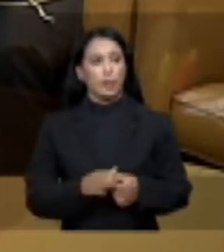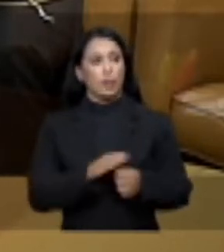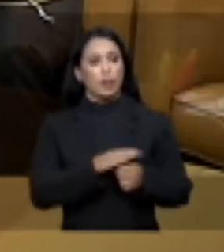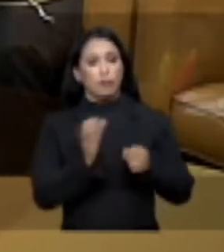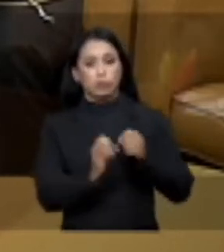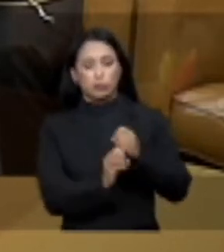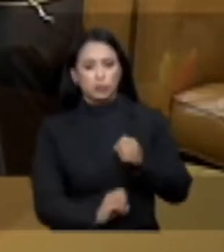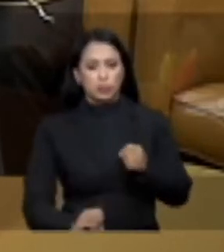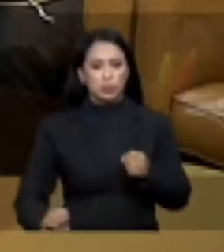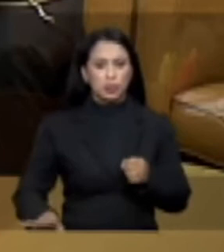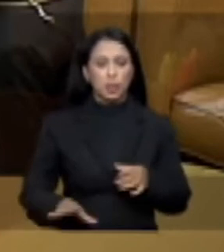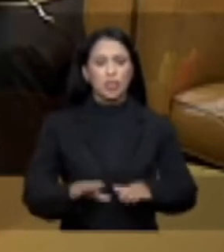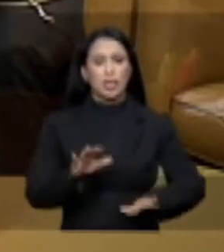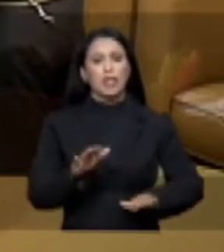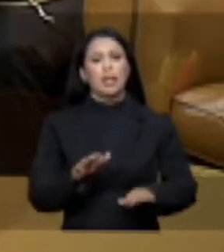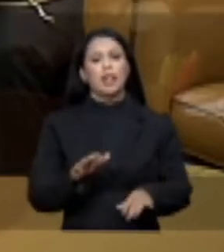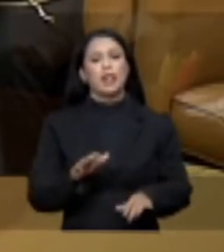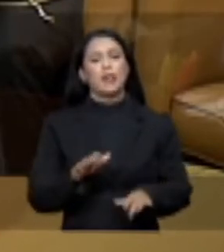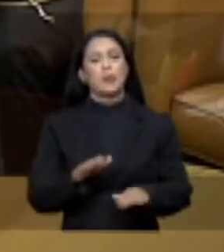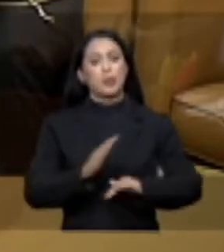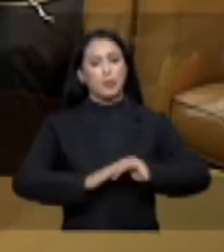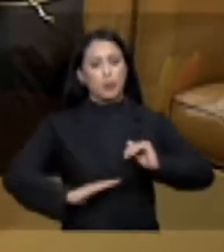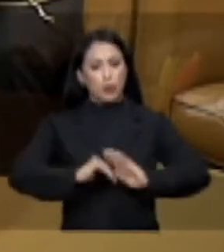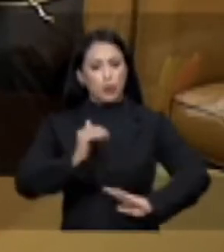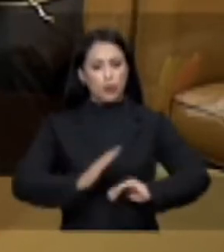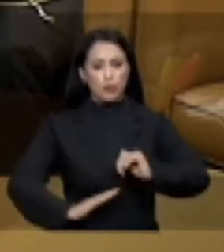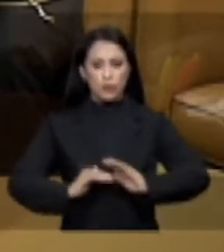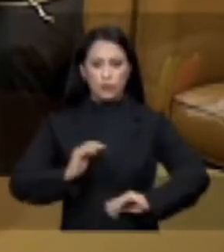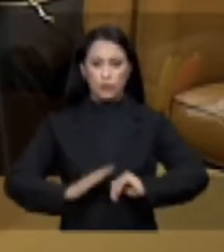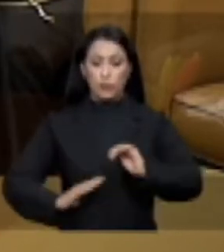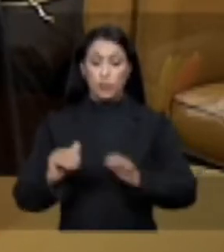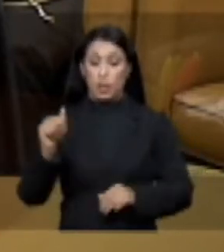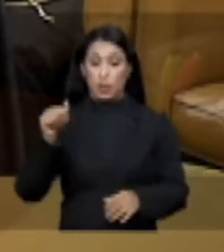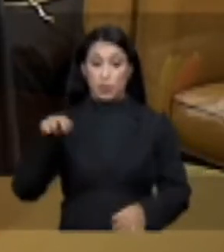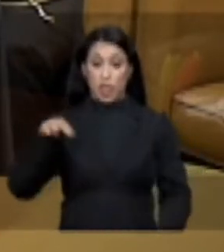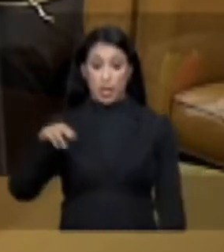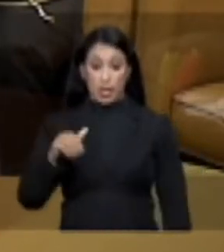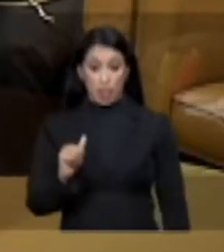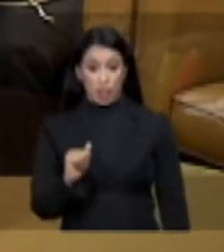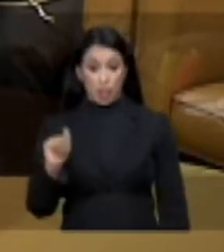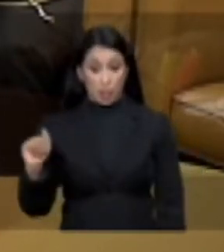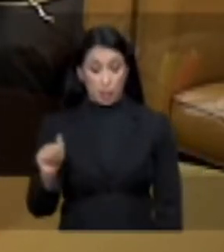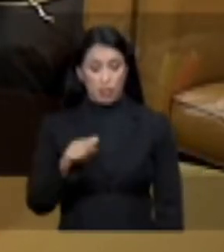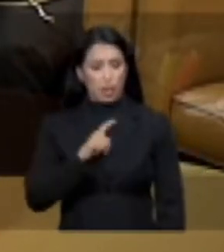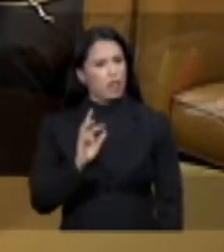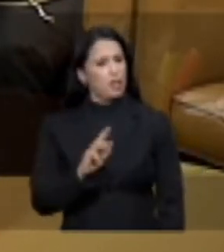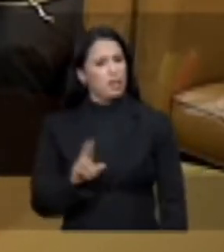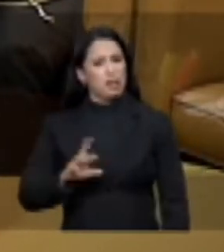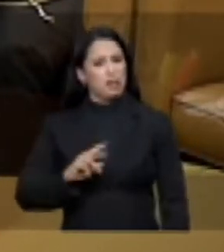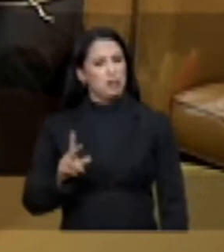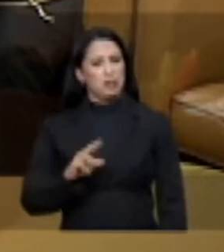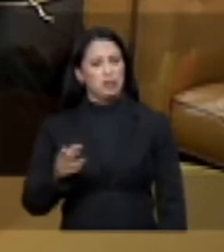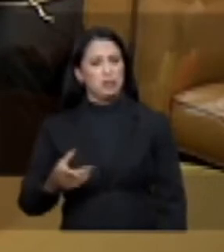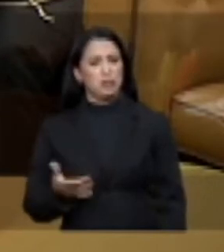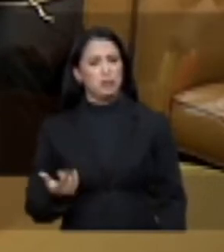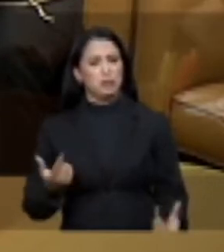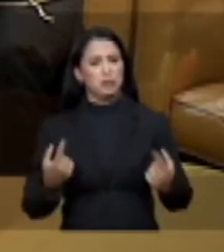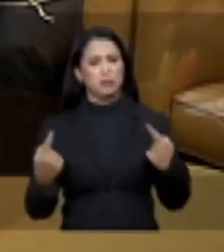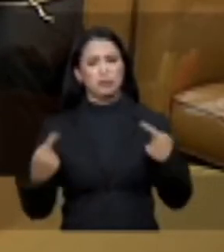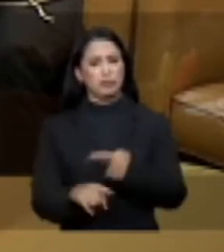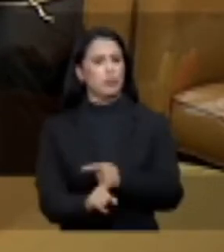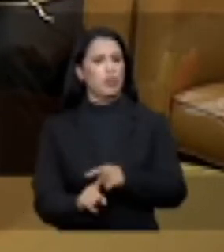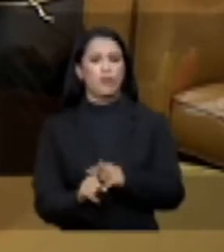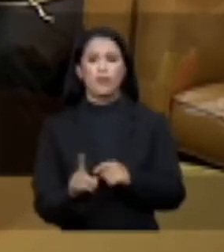o cargo de especialista de saneamento da Agência Nacional de Águas não traz qualquer